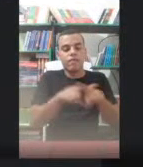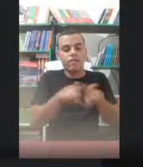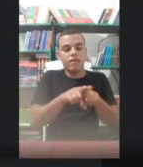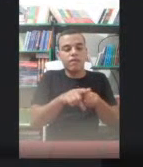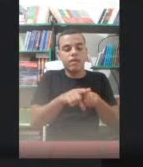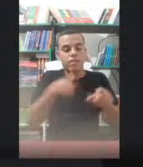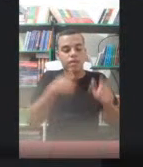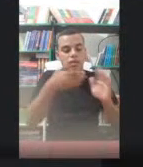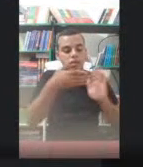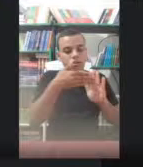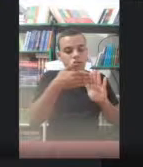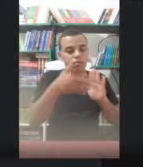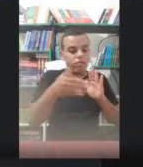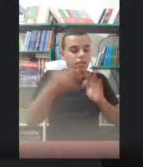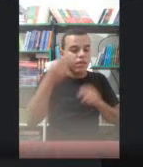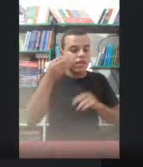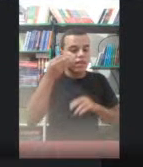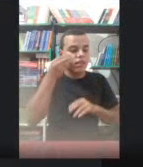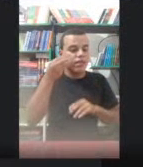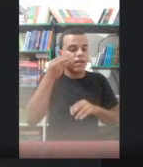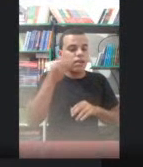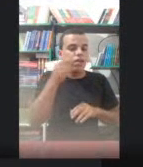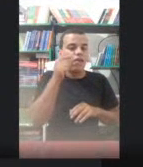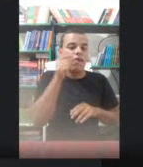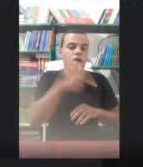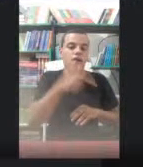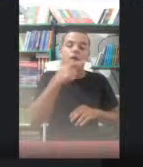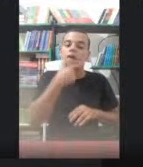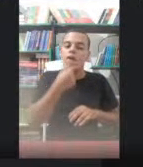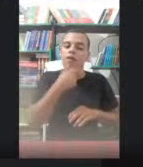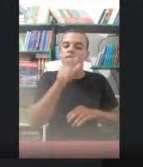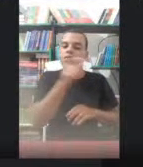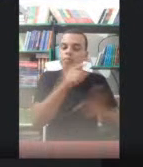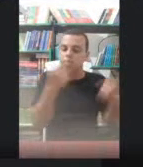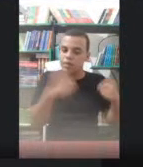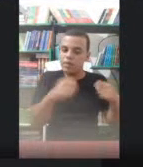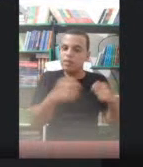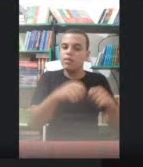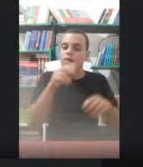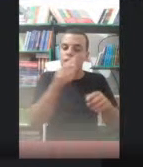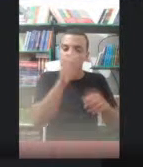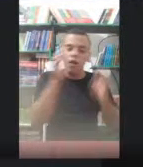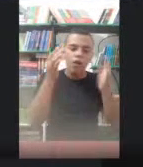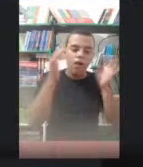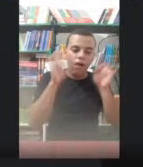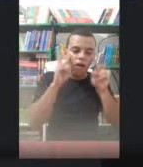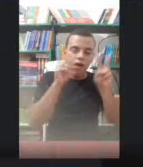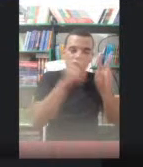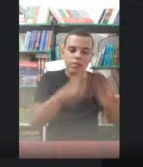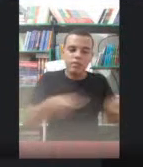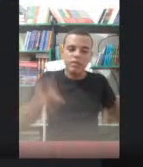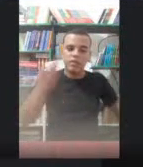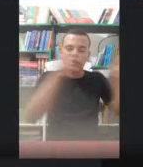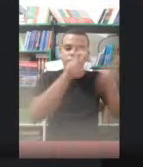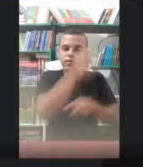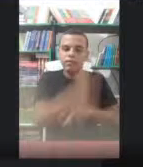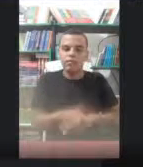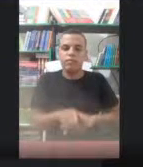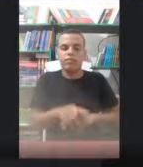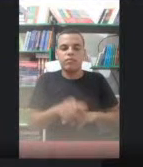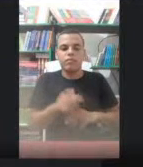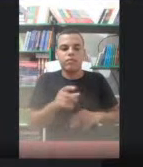esses outros campos, vamos dizer assim, de intervenção, né, porque ele quebra uma ruptura mesmo com alguns